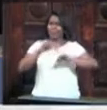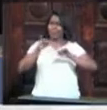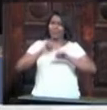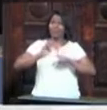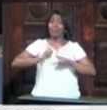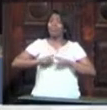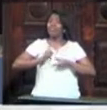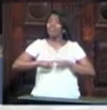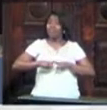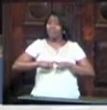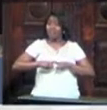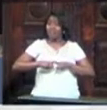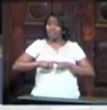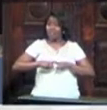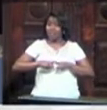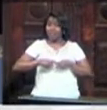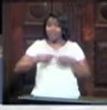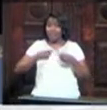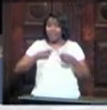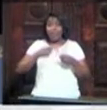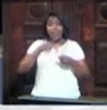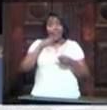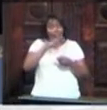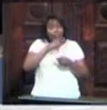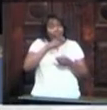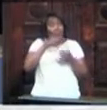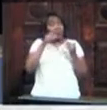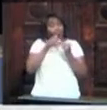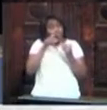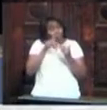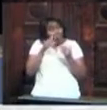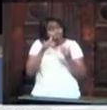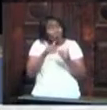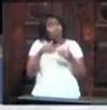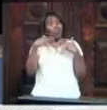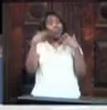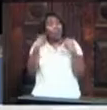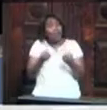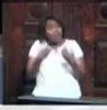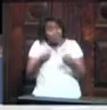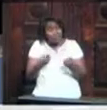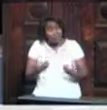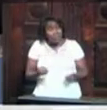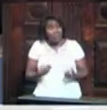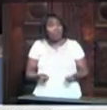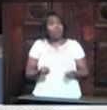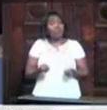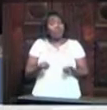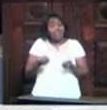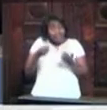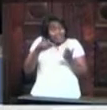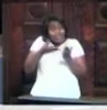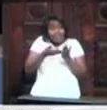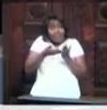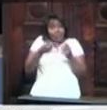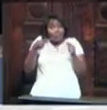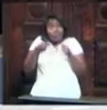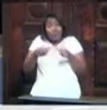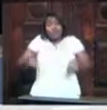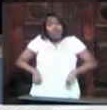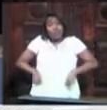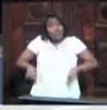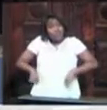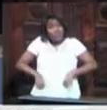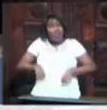porque ainda concordaram com algo que incorpora um sofrimento muito grande.